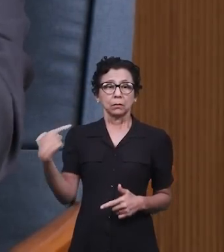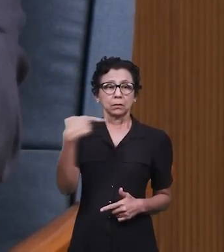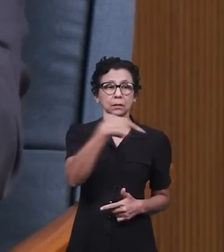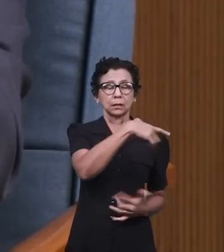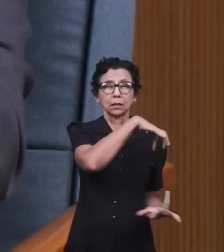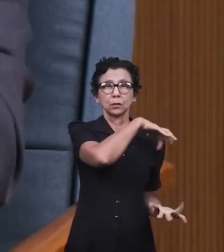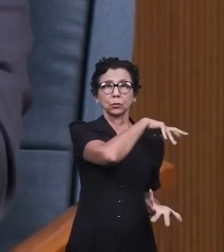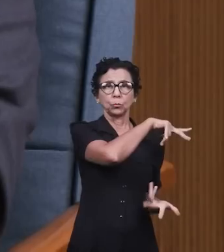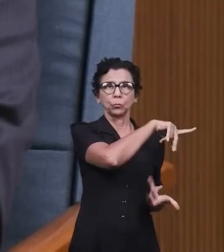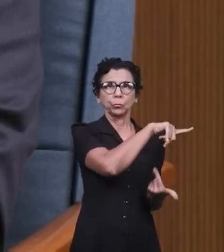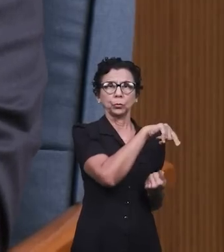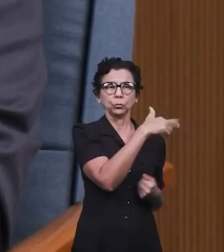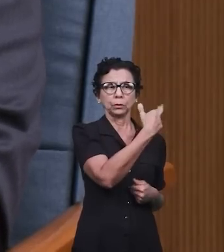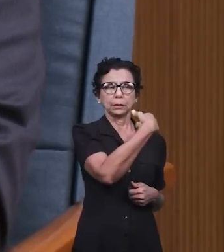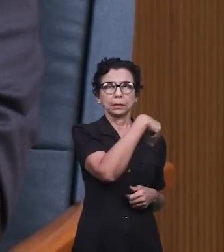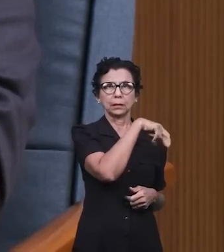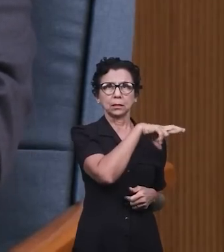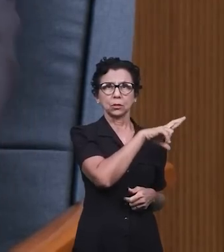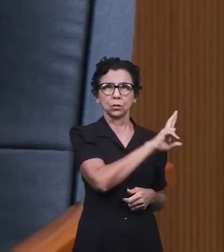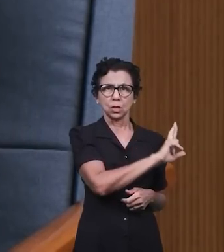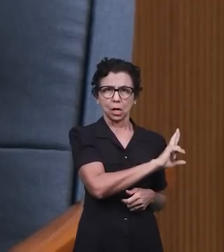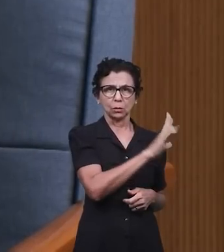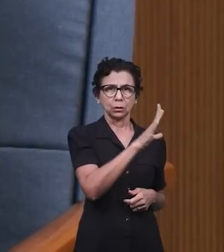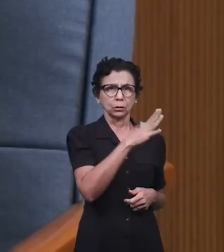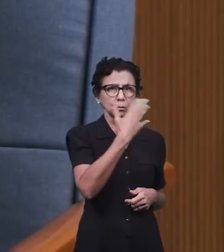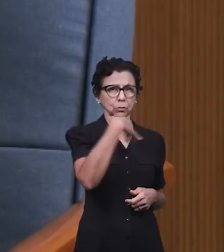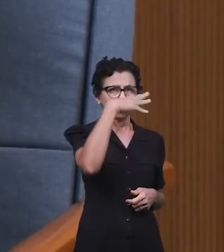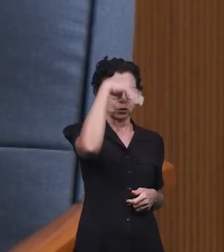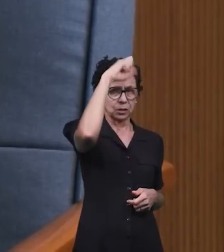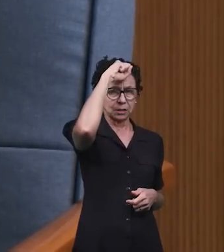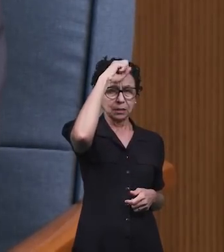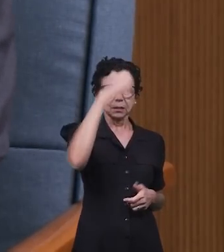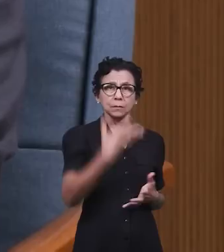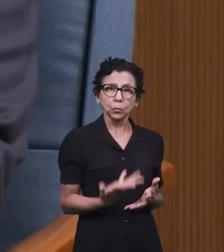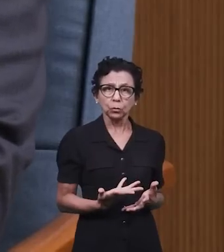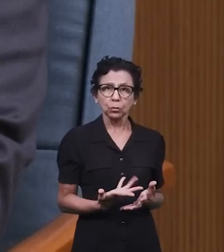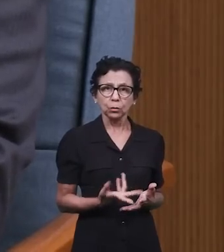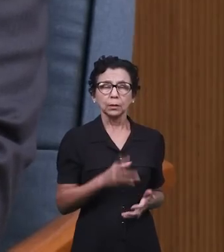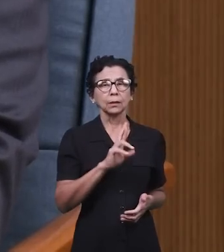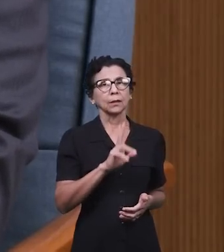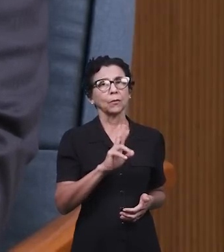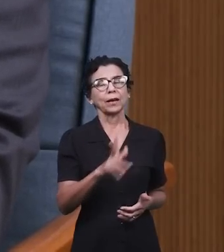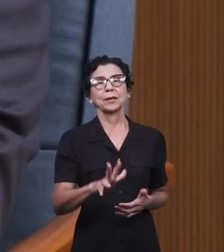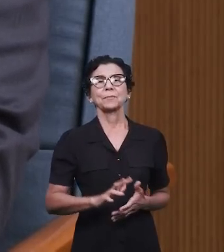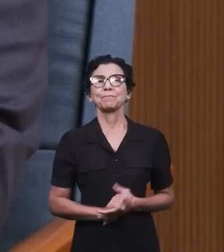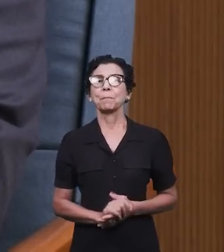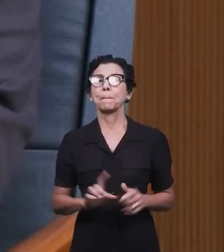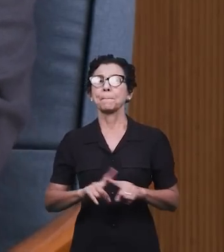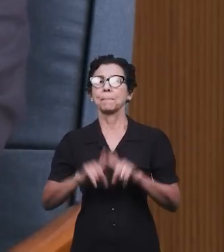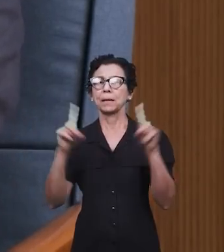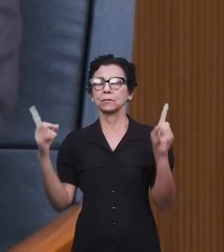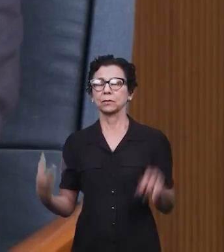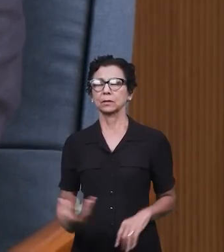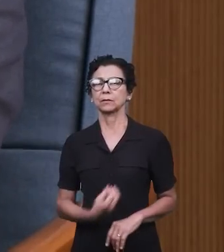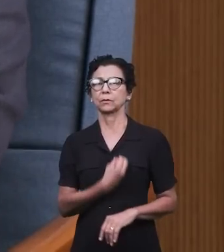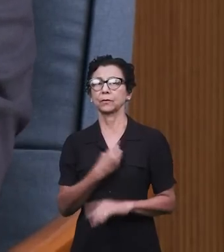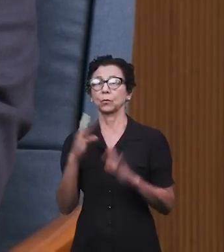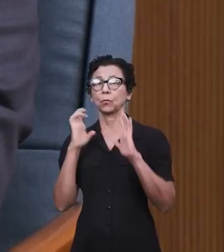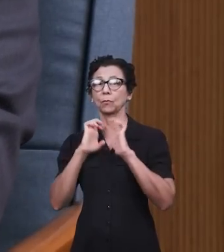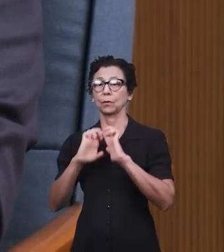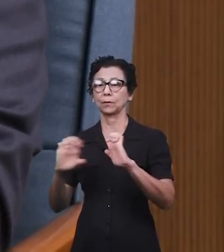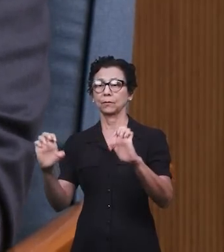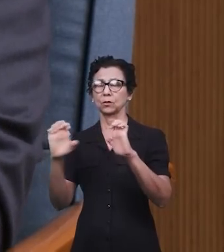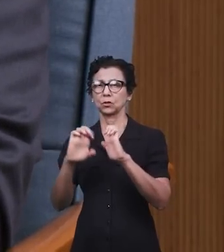mergulhado no mundo, na religiosidade, até no misticismo e tantas coisas. Não é isso, mas é você viver